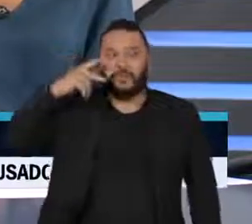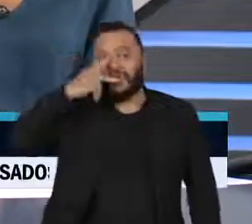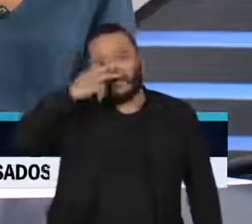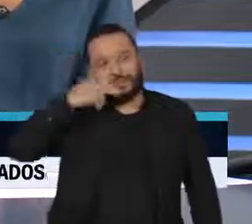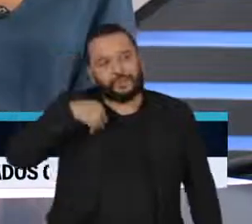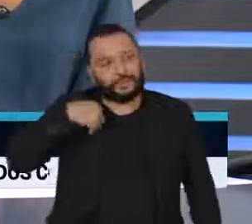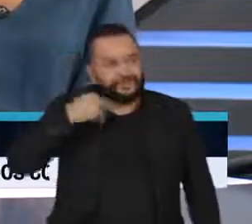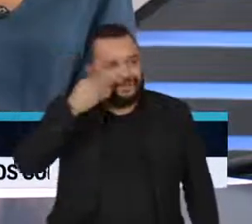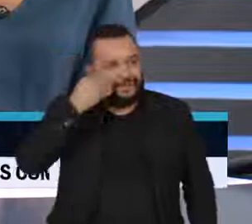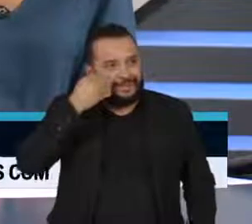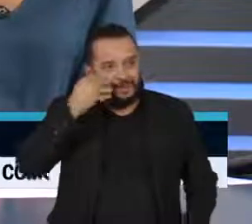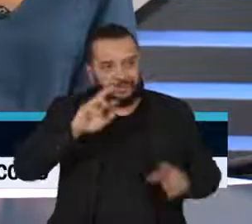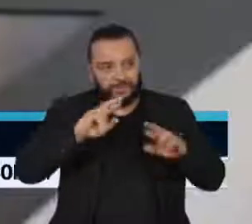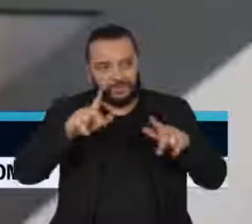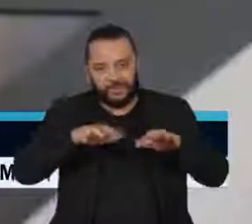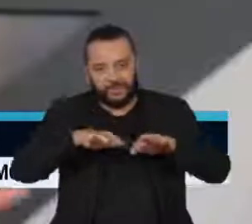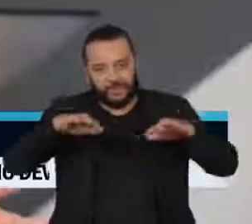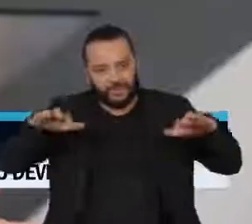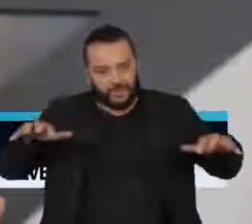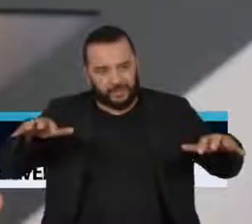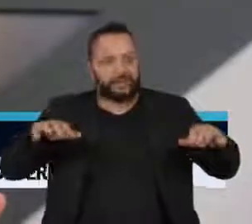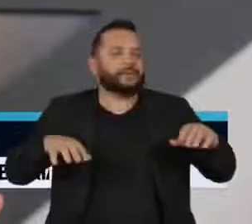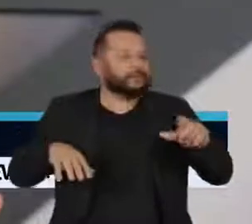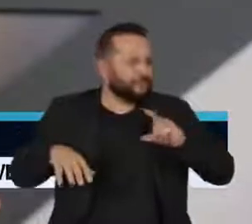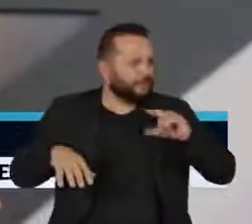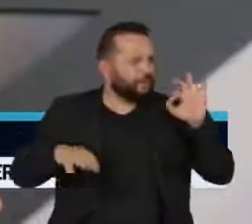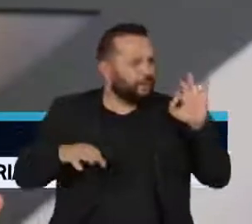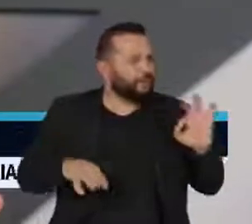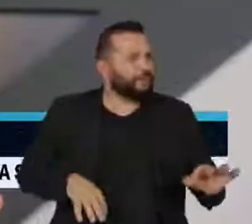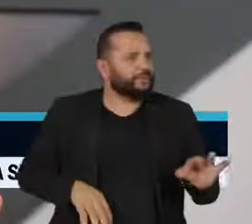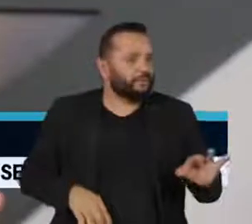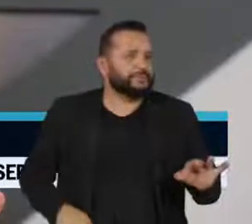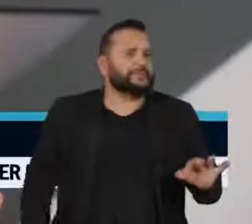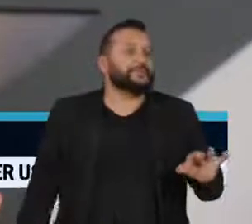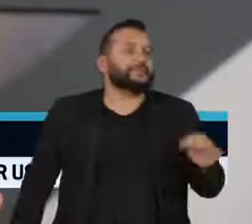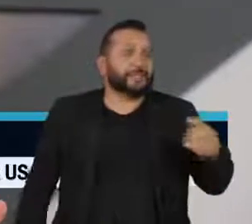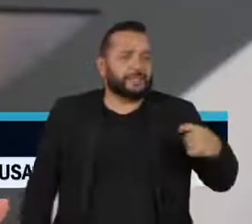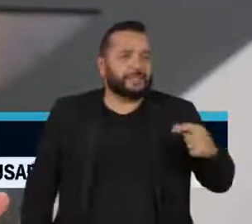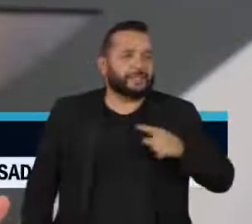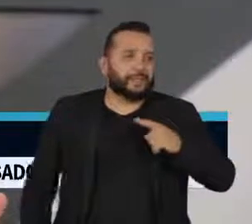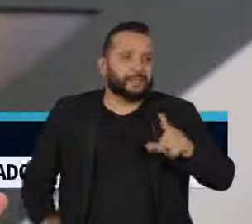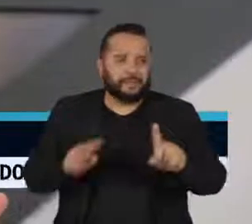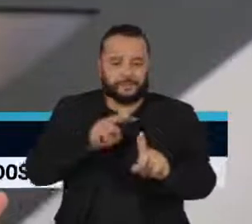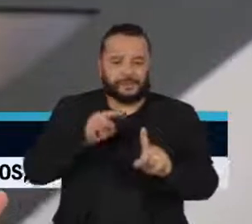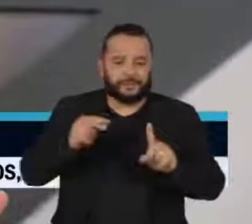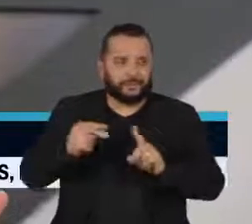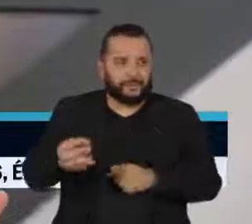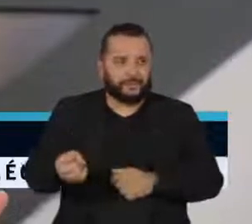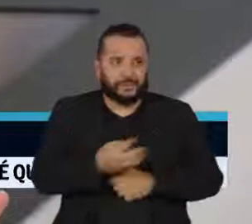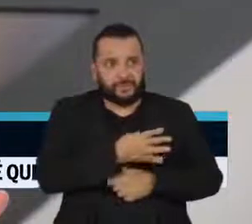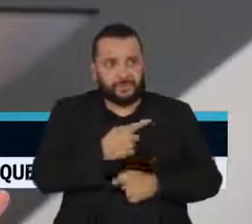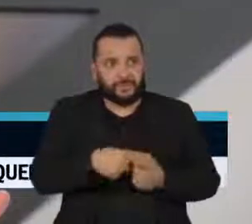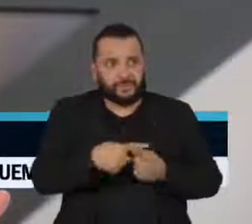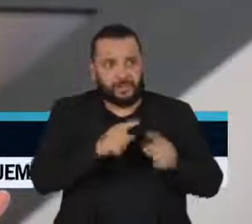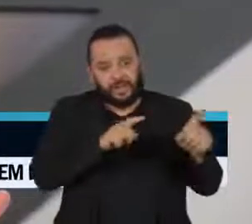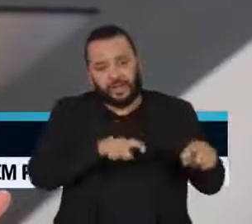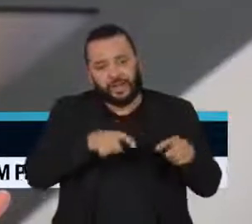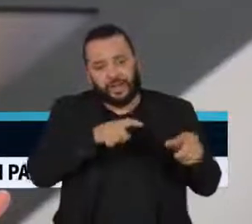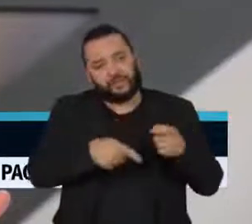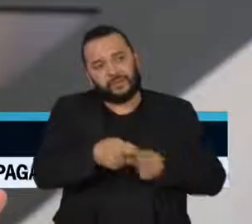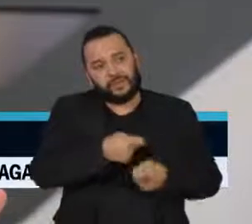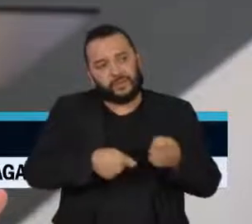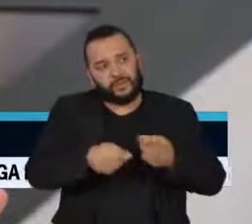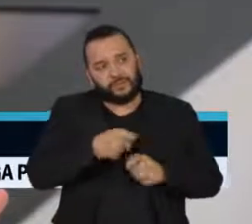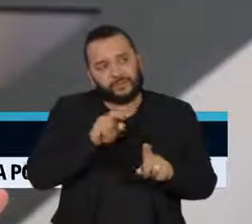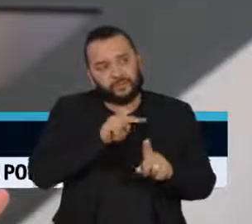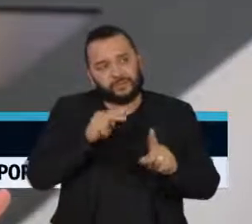essa diferenciação e acho que ele está certo, é isso mesmo, né? Você precisa ter essa visão moderna, inclusive porque se o agronegócio continuar numa visão